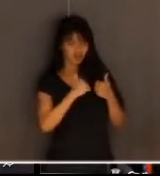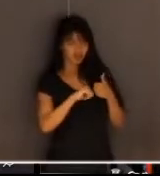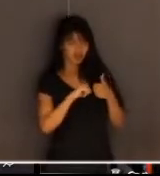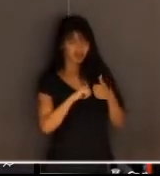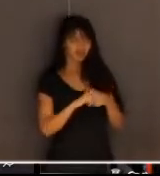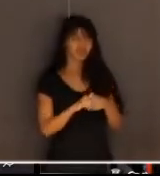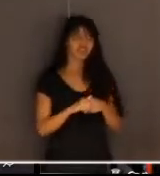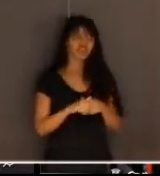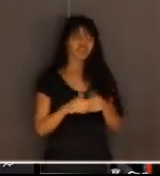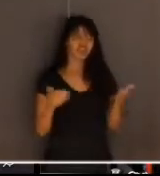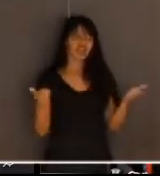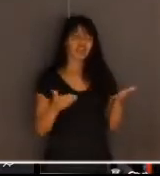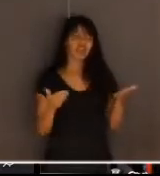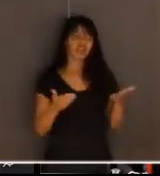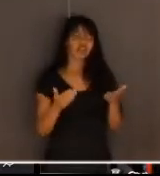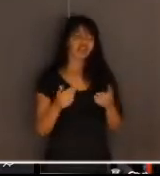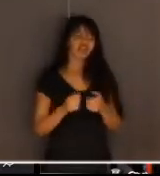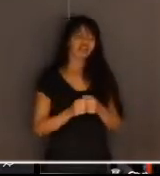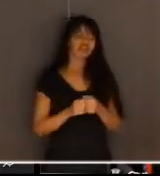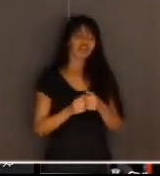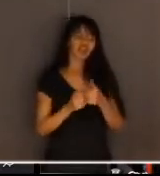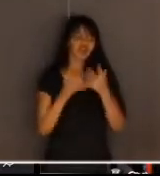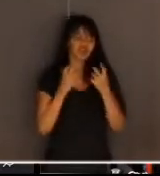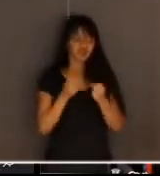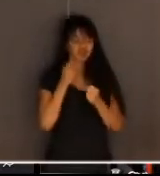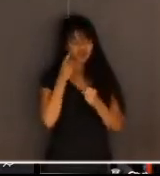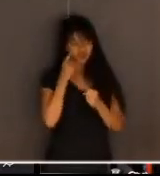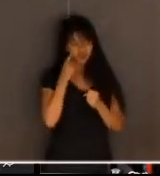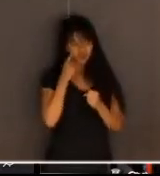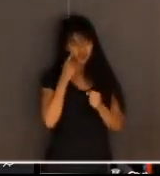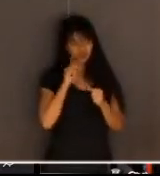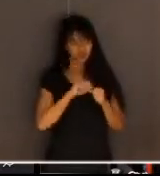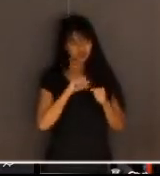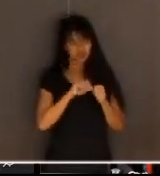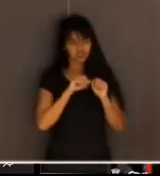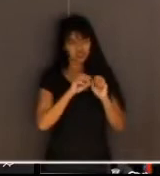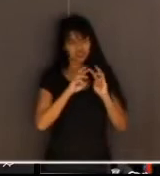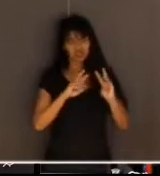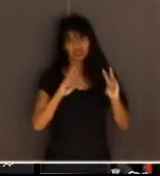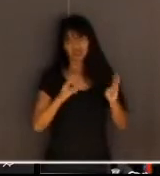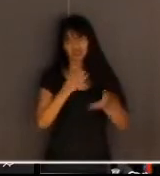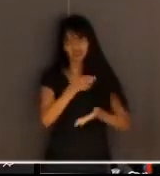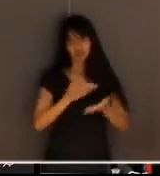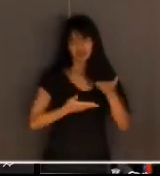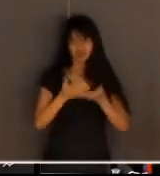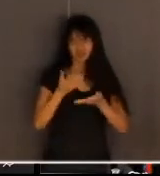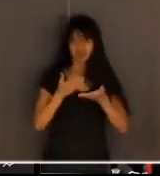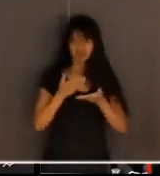e peço vênia para fazer um link entre argumentação e nulidade.